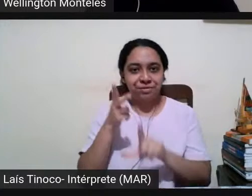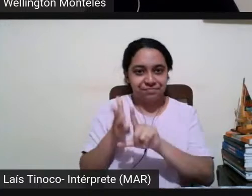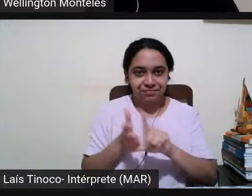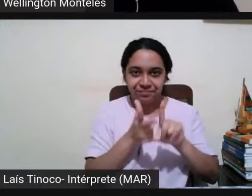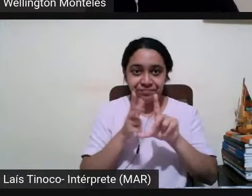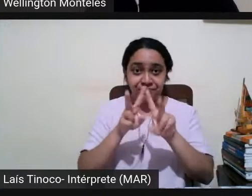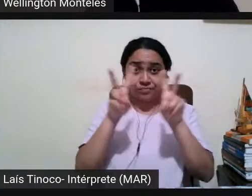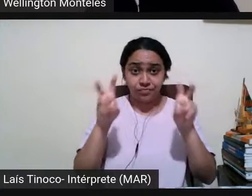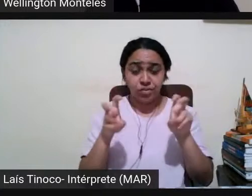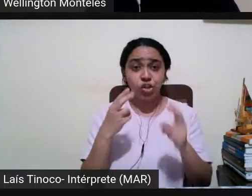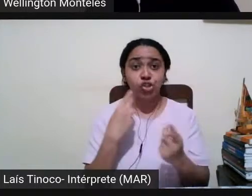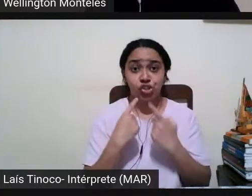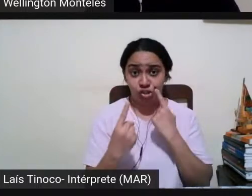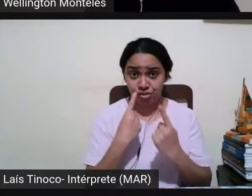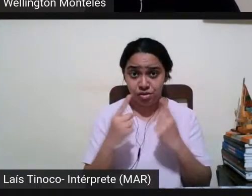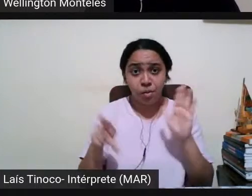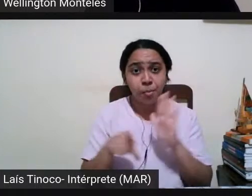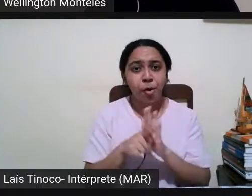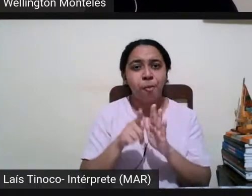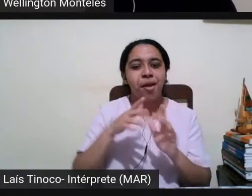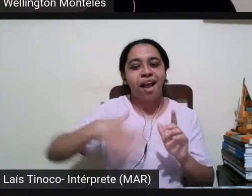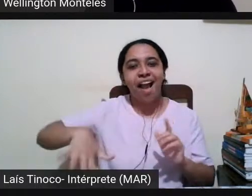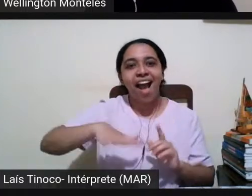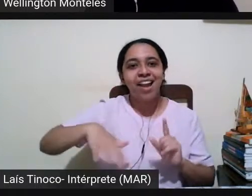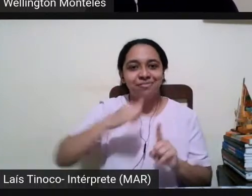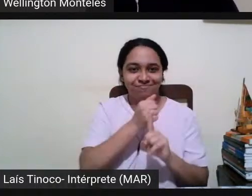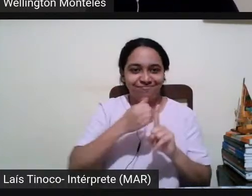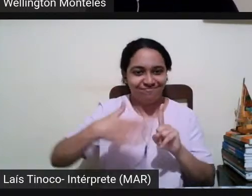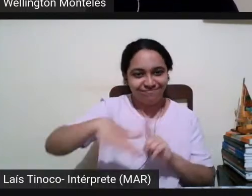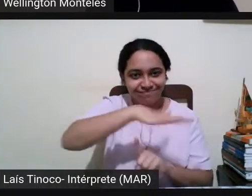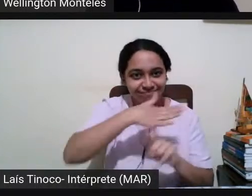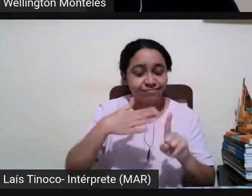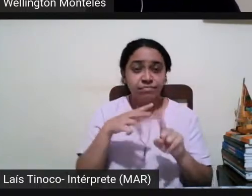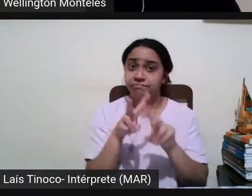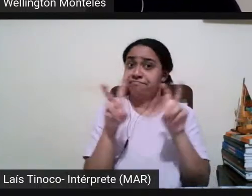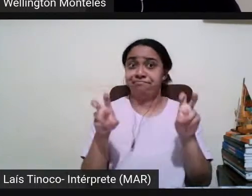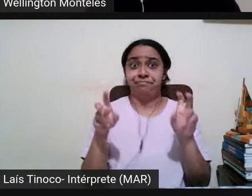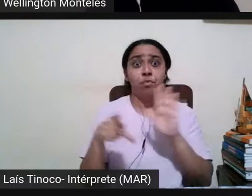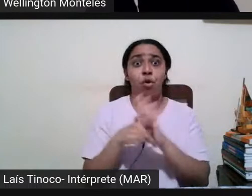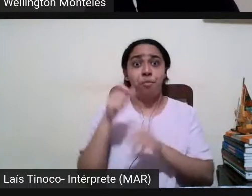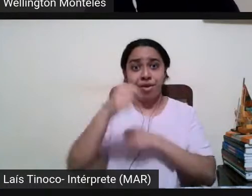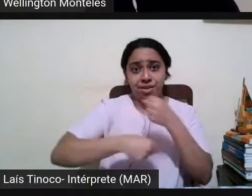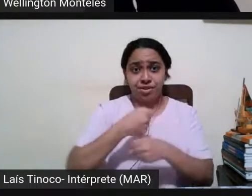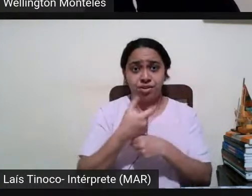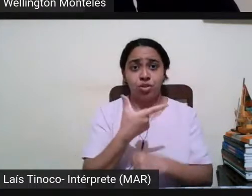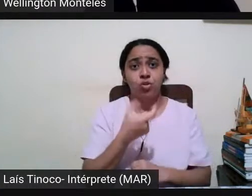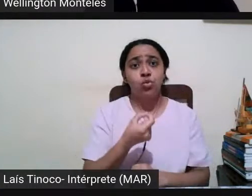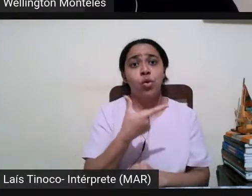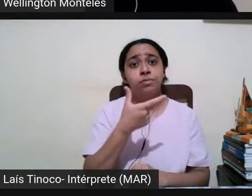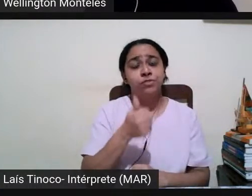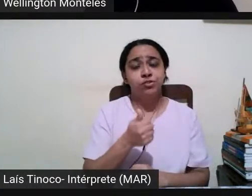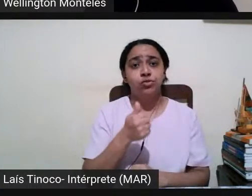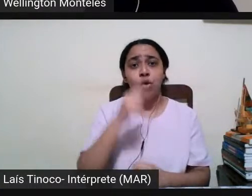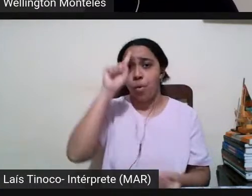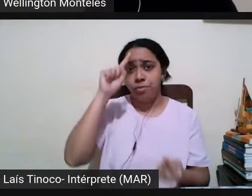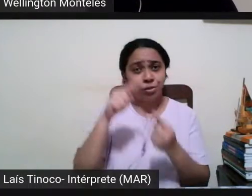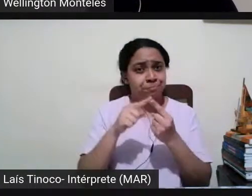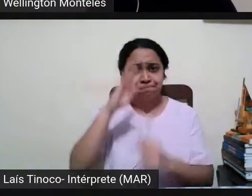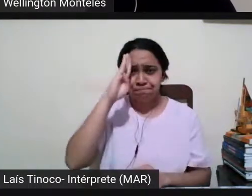essa intitulada de diálogo sobre meio ambiente e o tema desse ano foi os objetivos do desenvolvimento sustentável